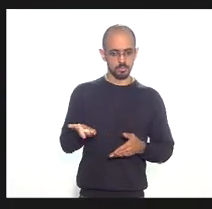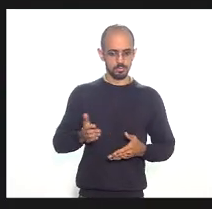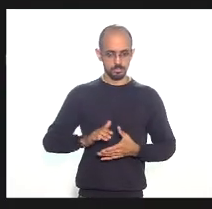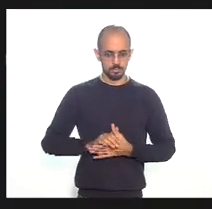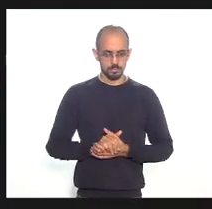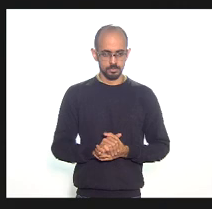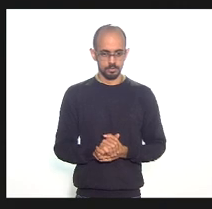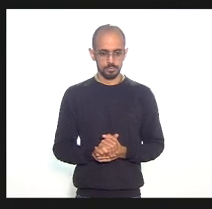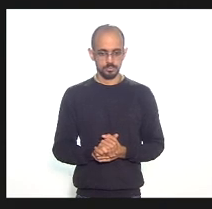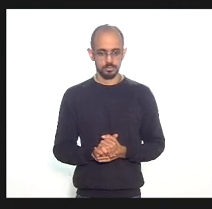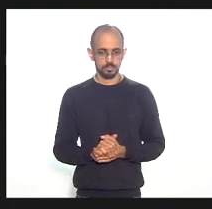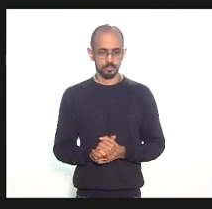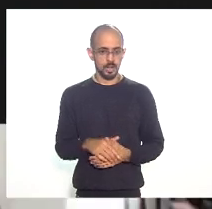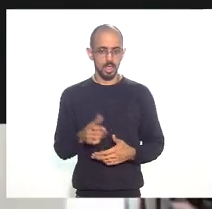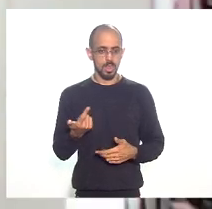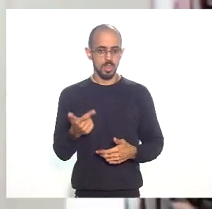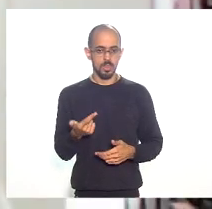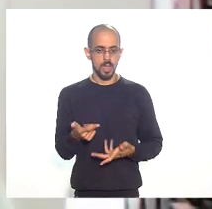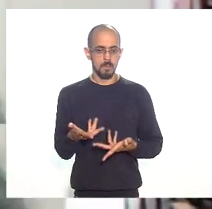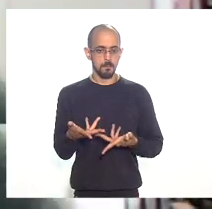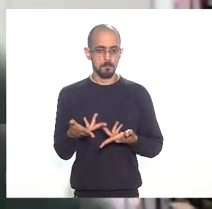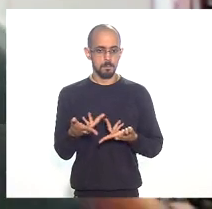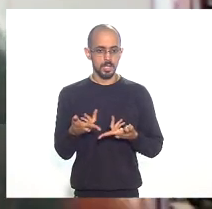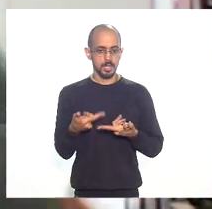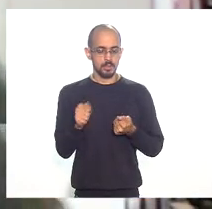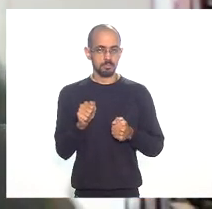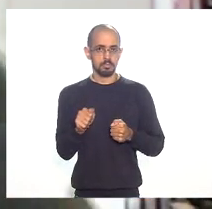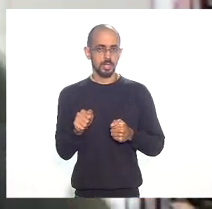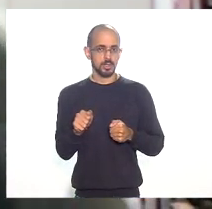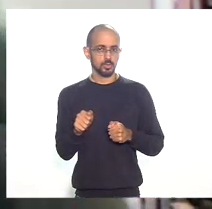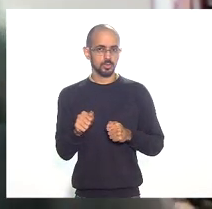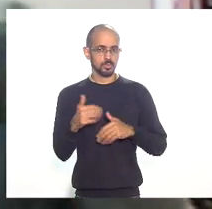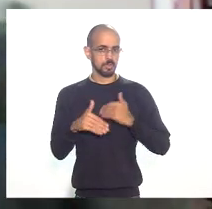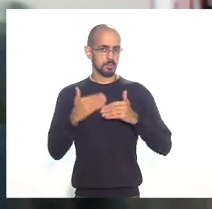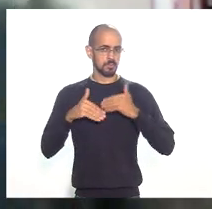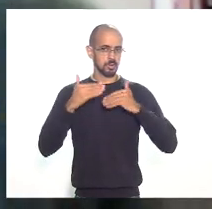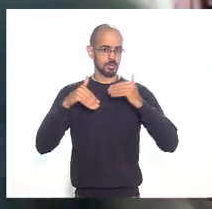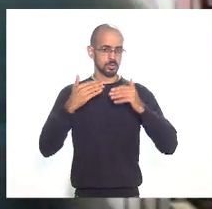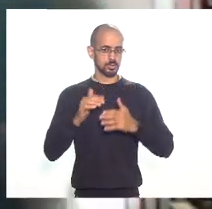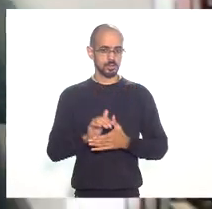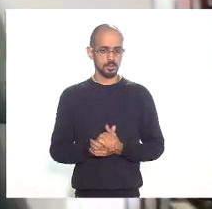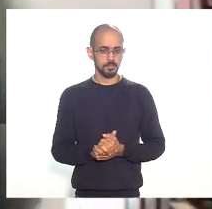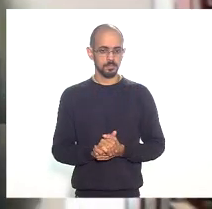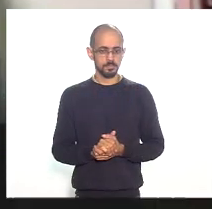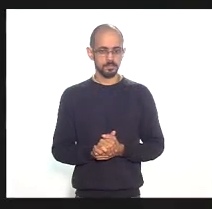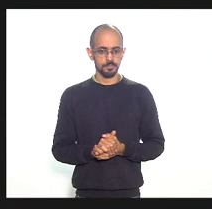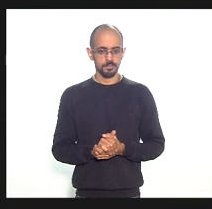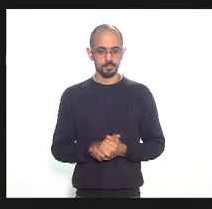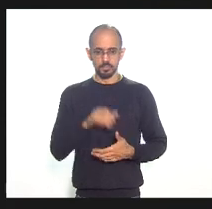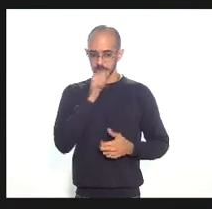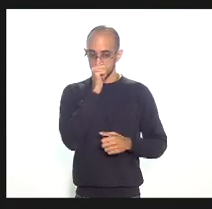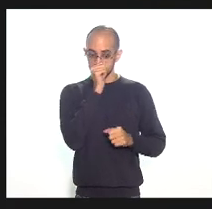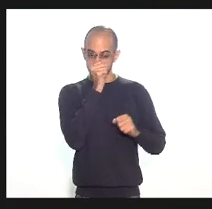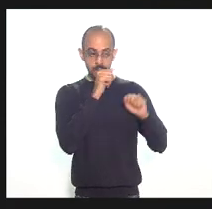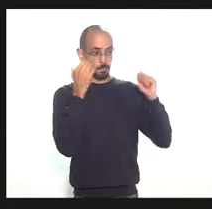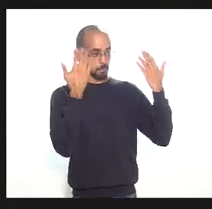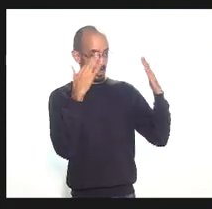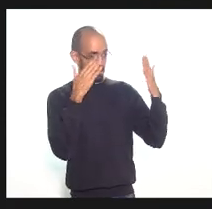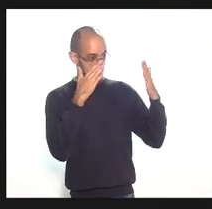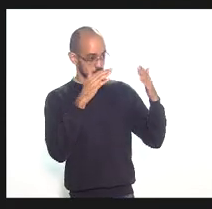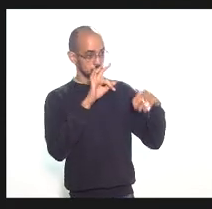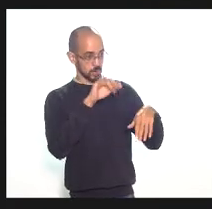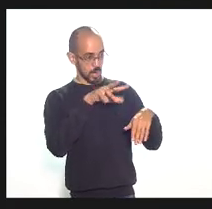depois, por favor. Quem não merece prosperar garanta uma parte do deputado Alexandre Freire. Flávio, parabéns aí pela exposição.